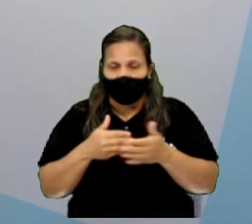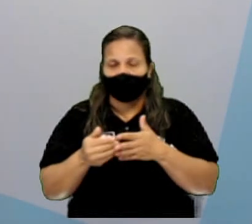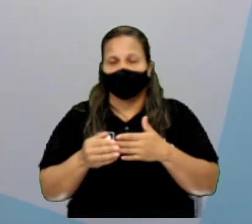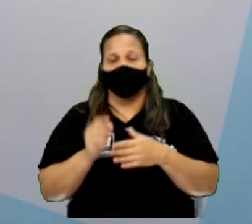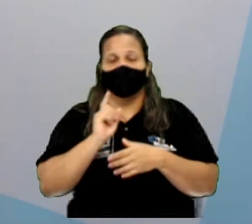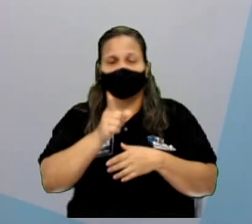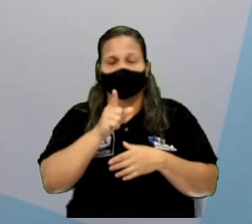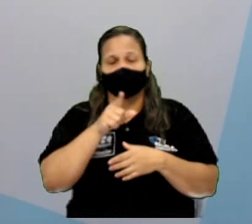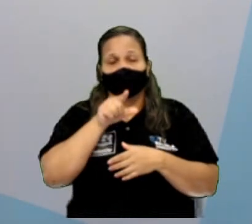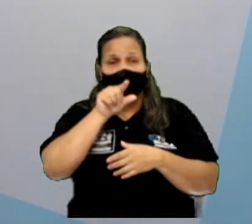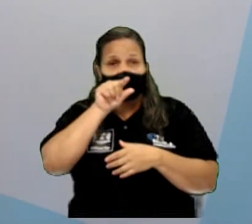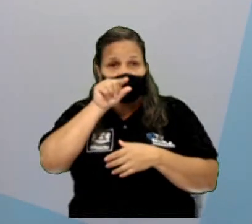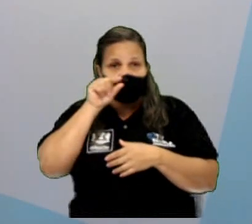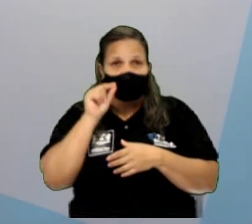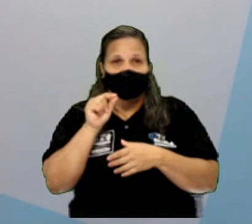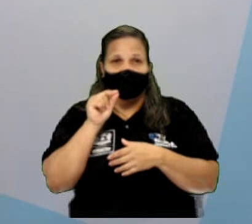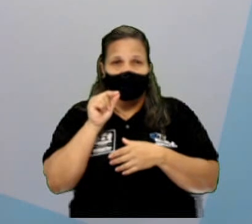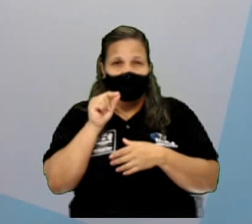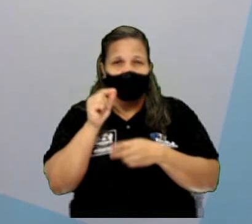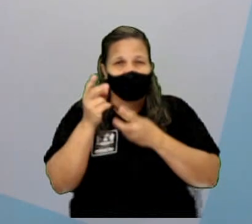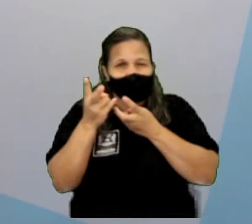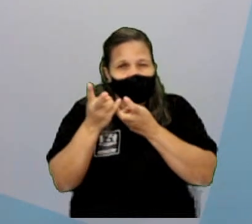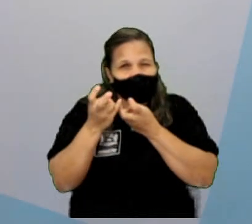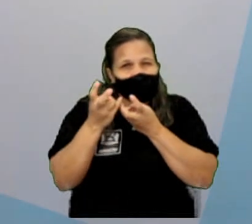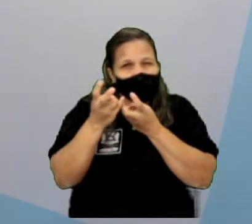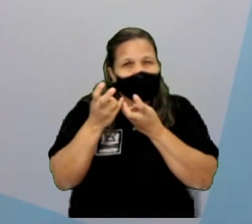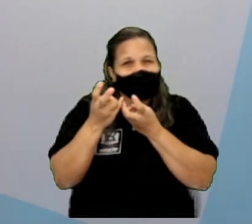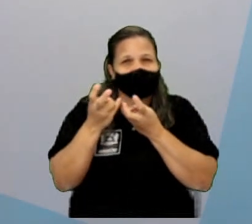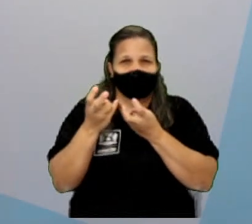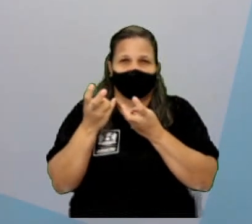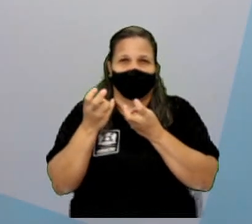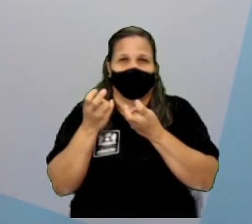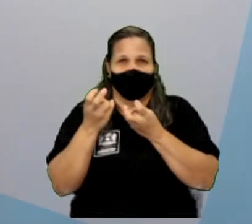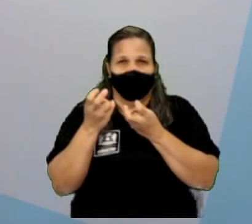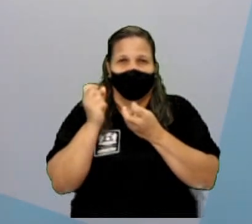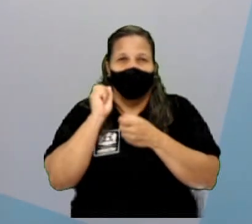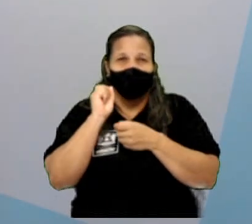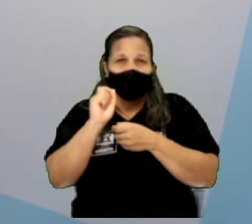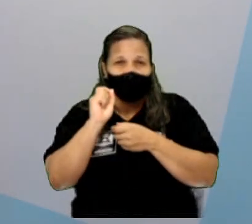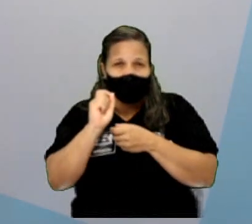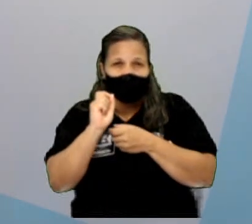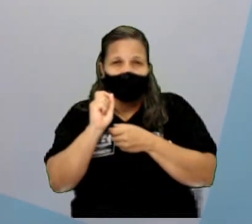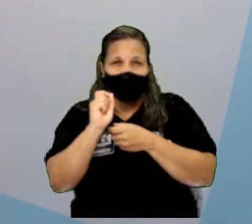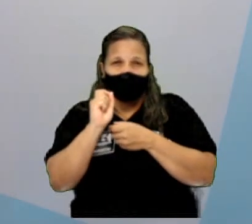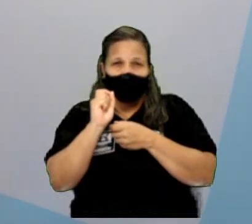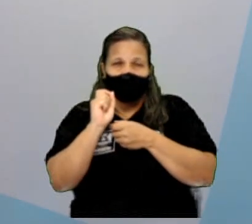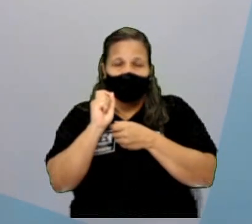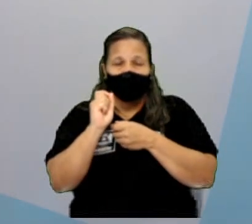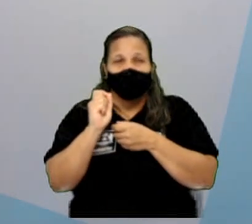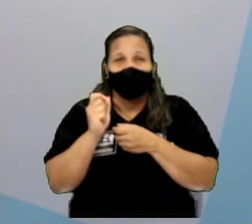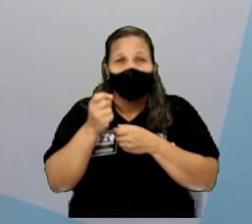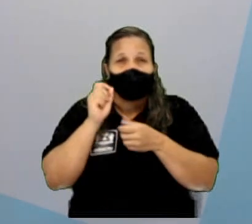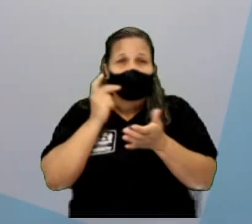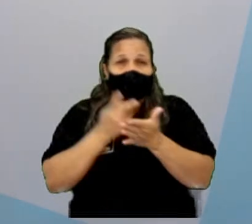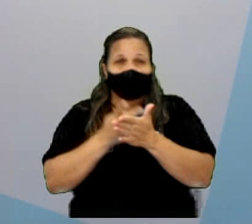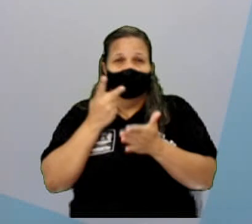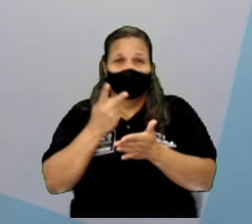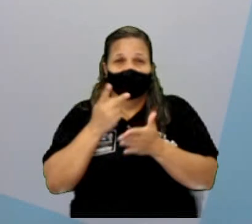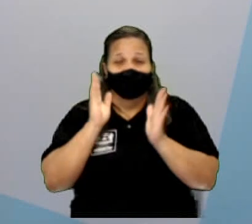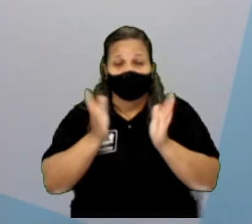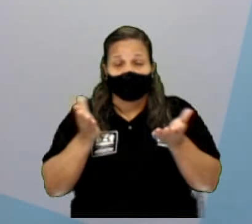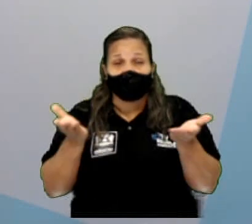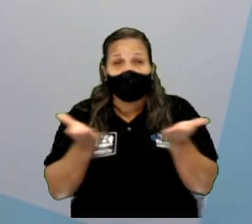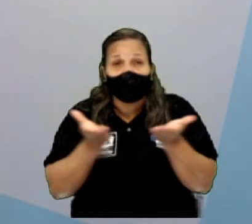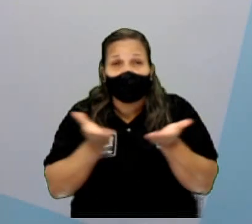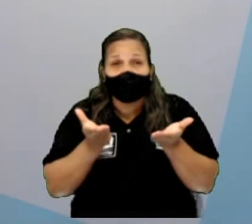vão analisar os aspectos técnicos e táticos desse jogo que você vai assistir. A tabela está aqui